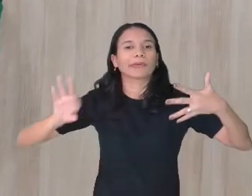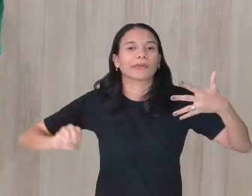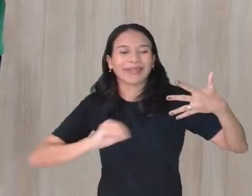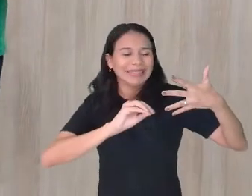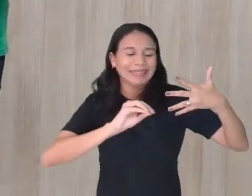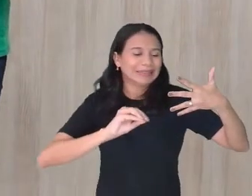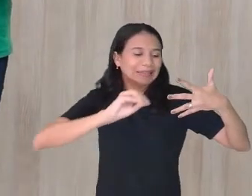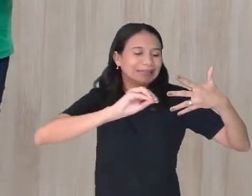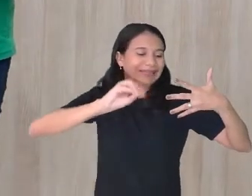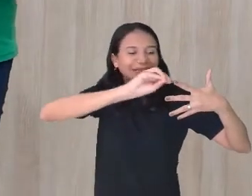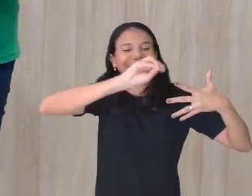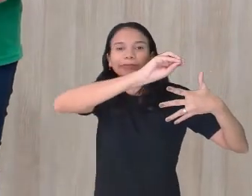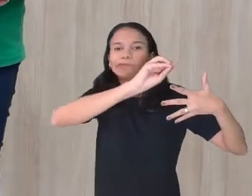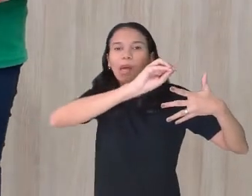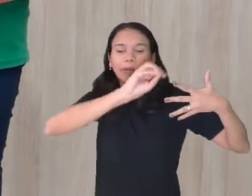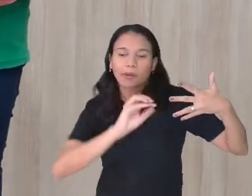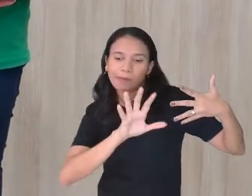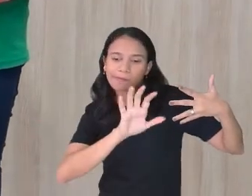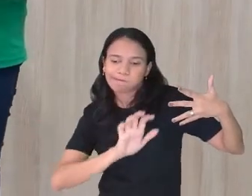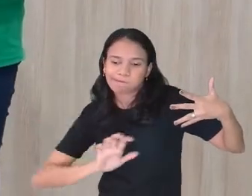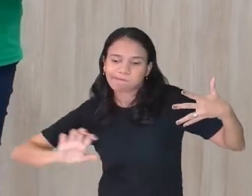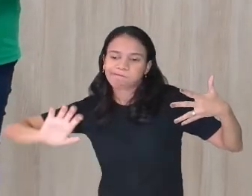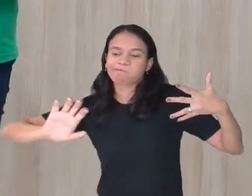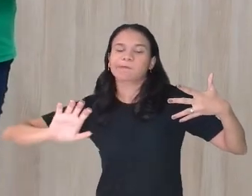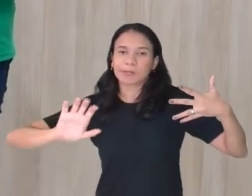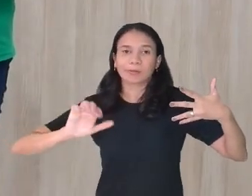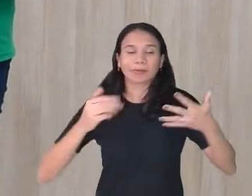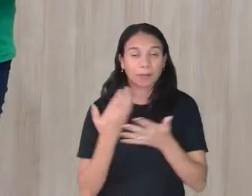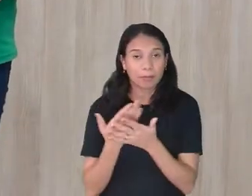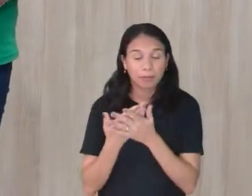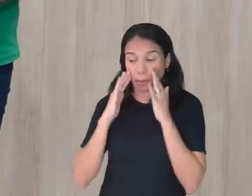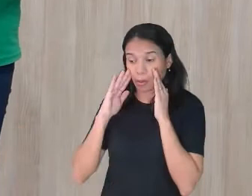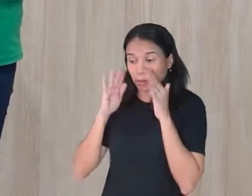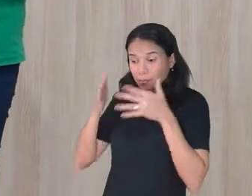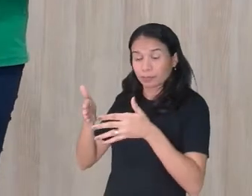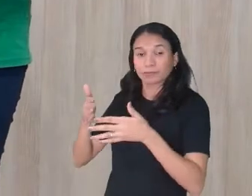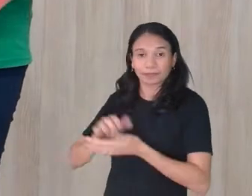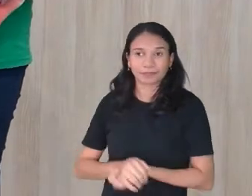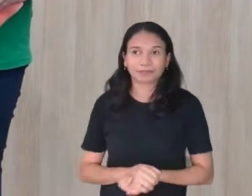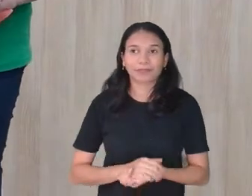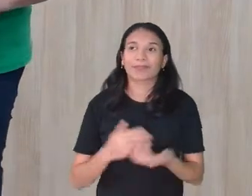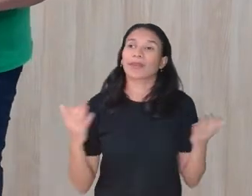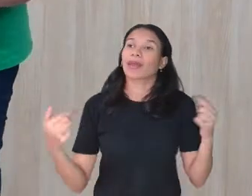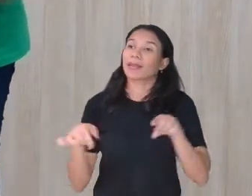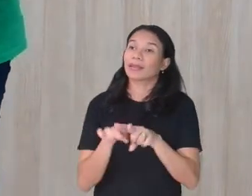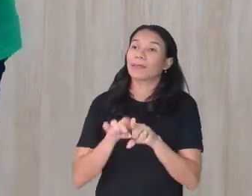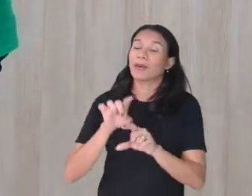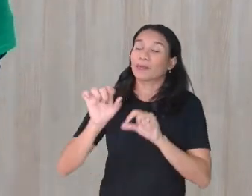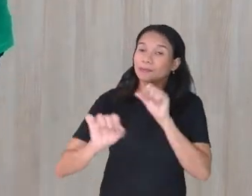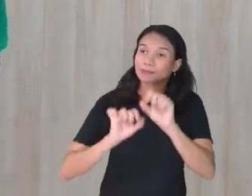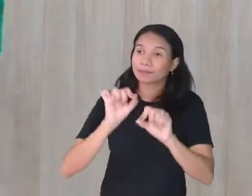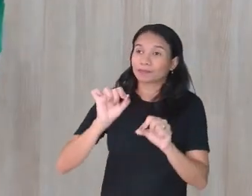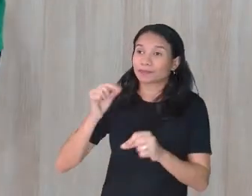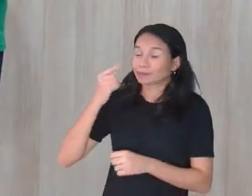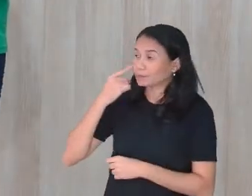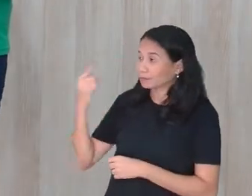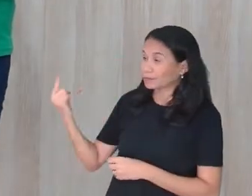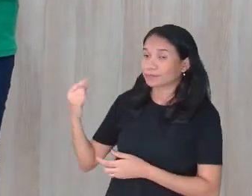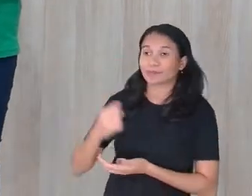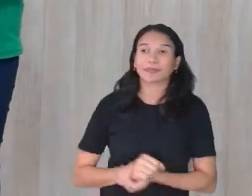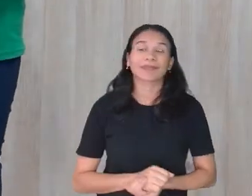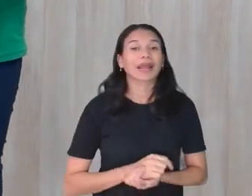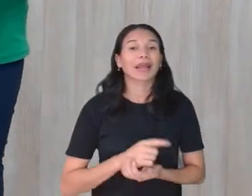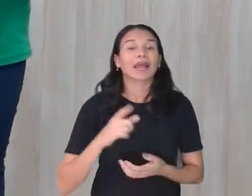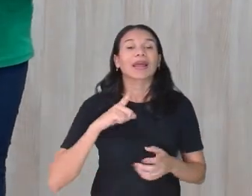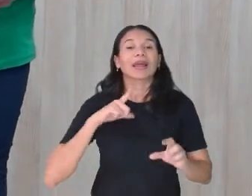presente. Então, é um tema para a gente estudar com muita atenção. O que é que nós temos mais? Nós temos aí que a